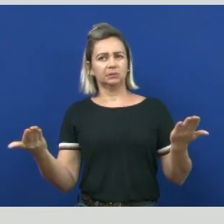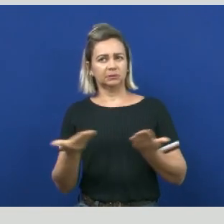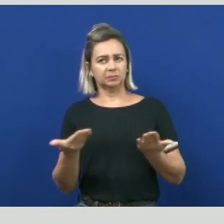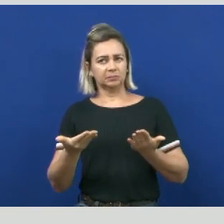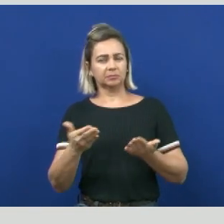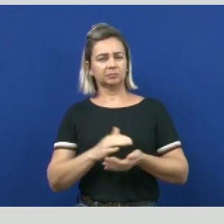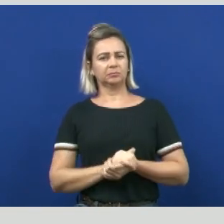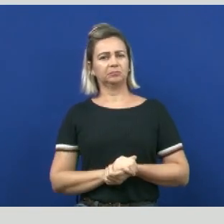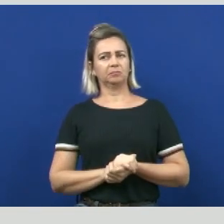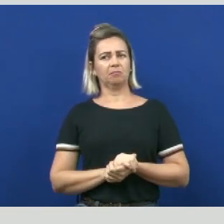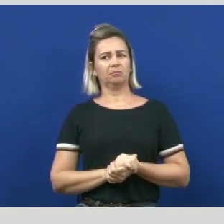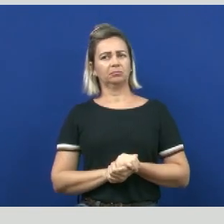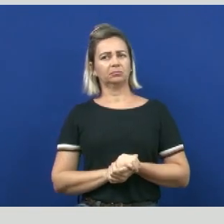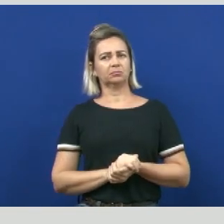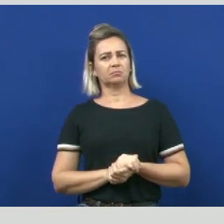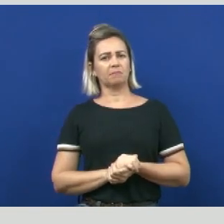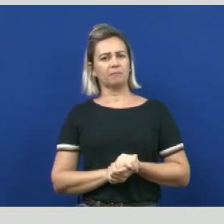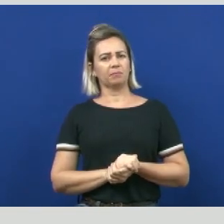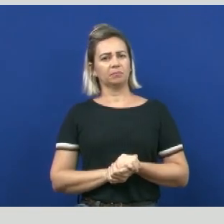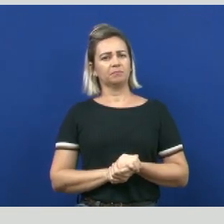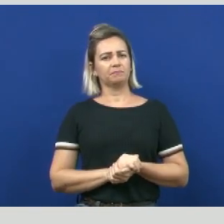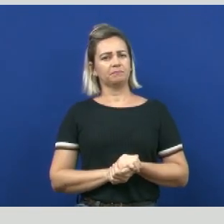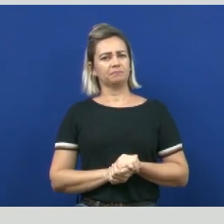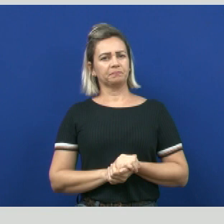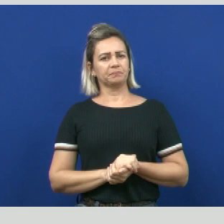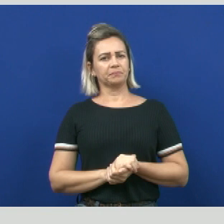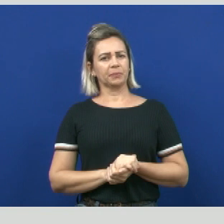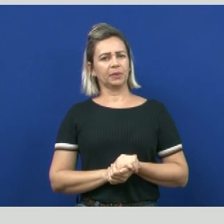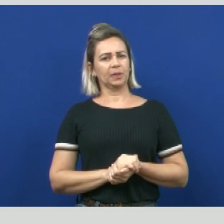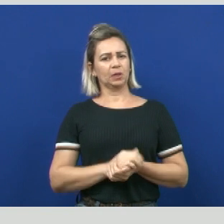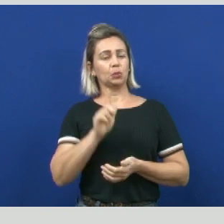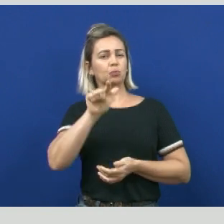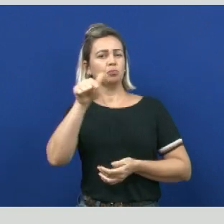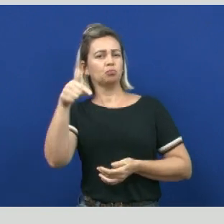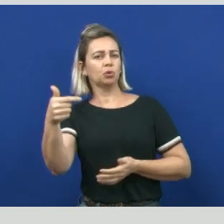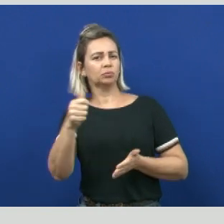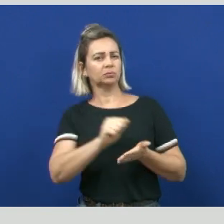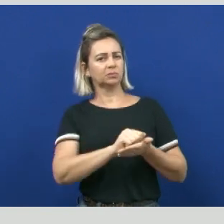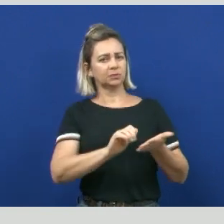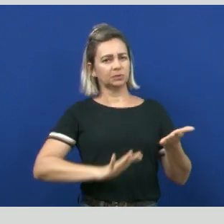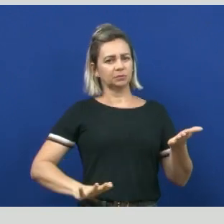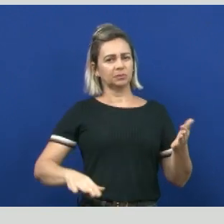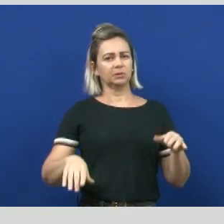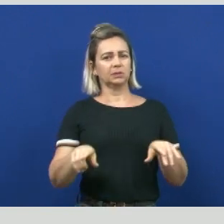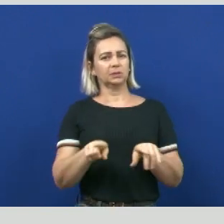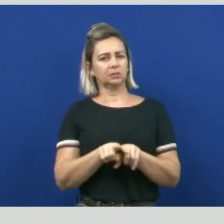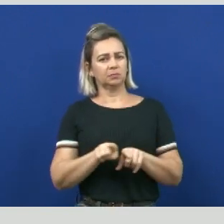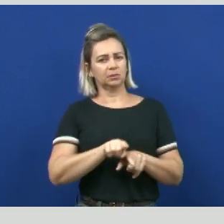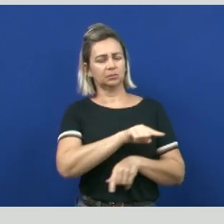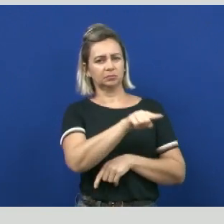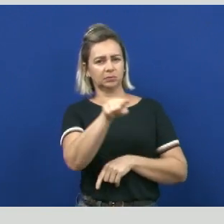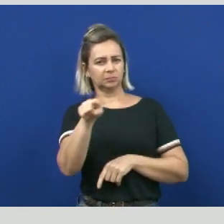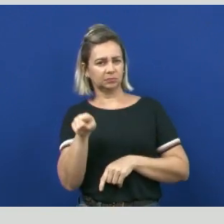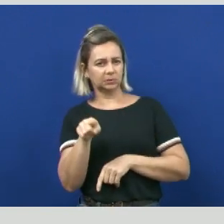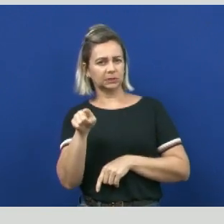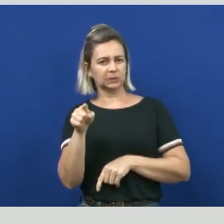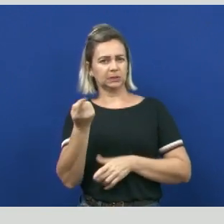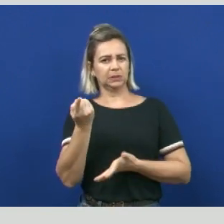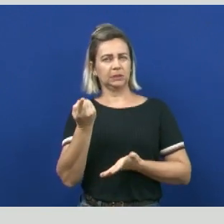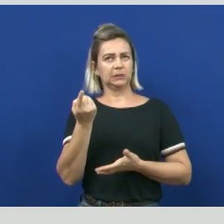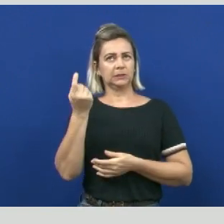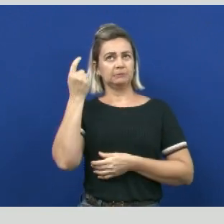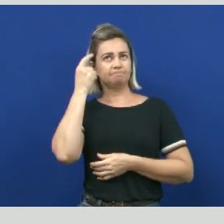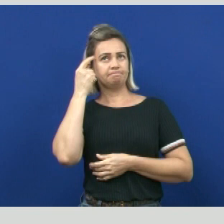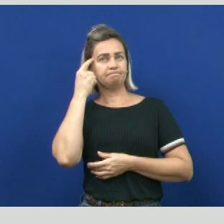gente passa aí deixa aí uma situação, né, para você aplicar o que a gente falou